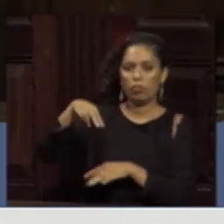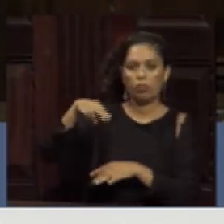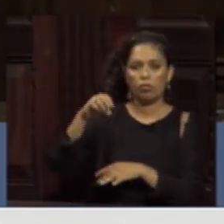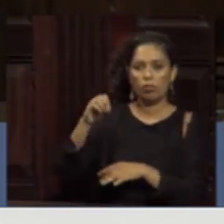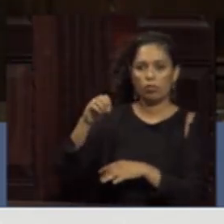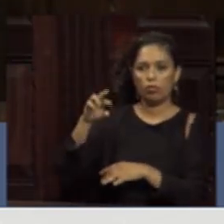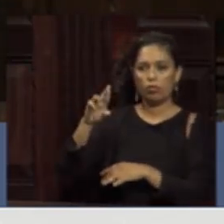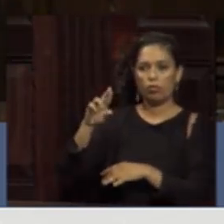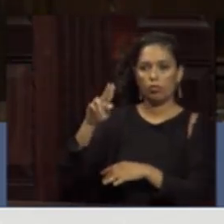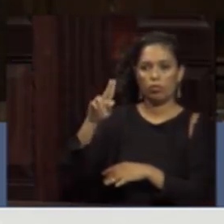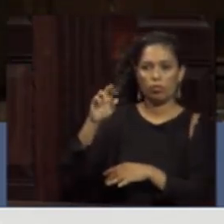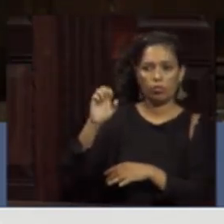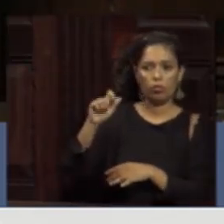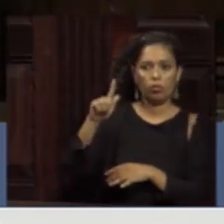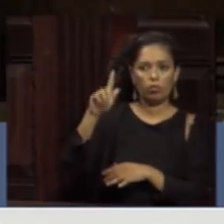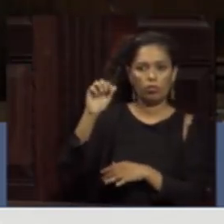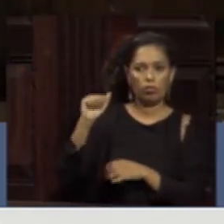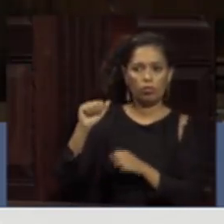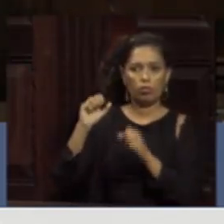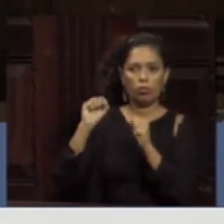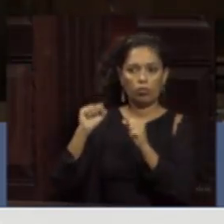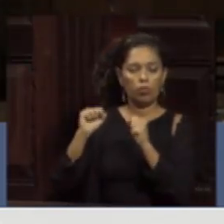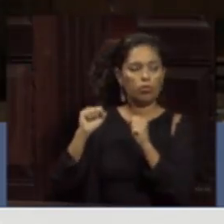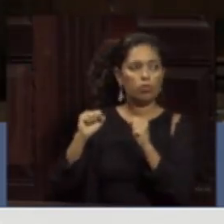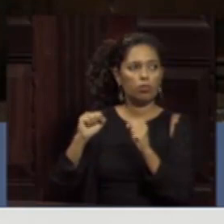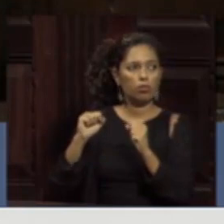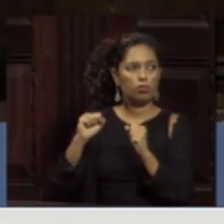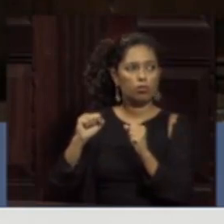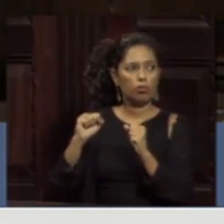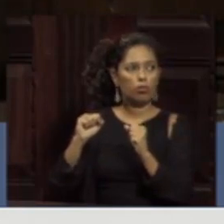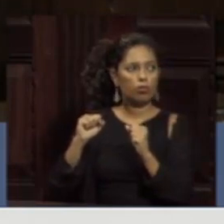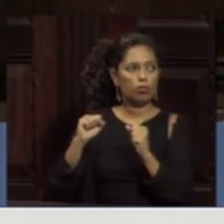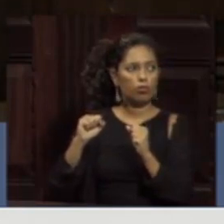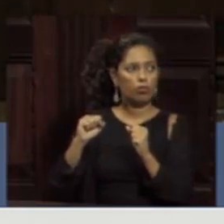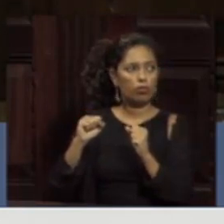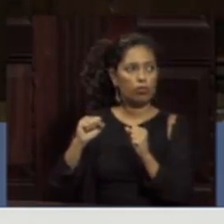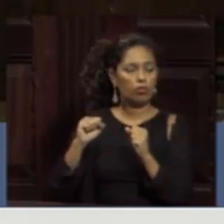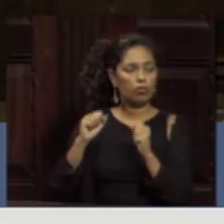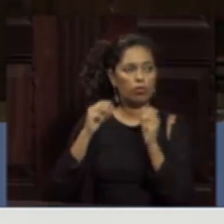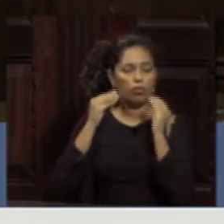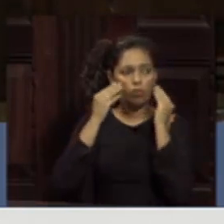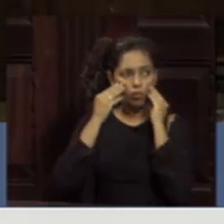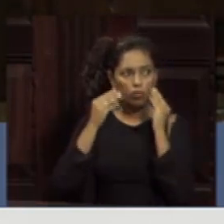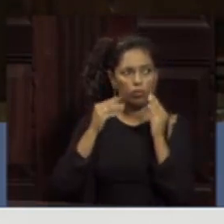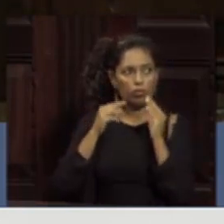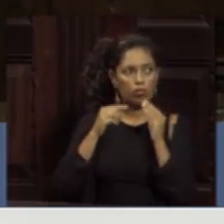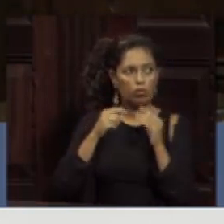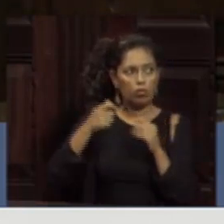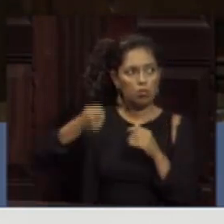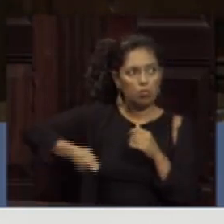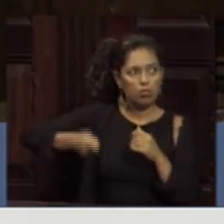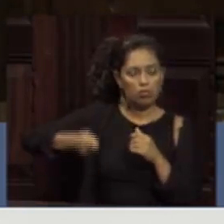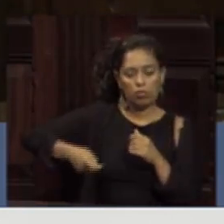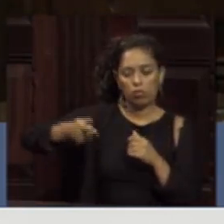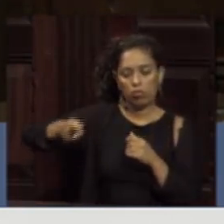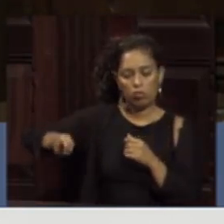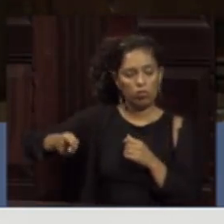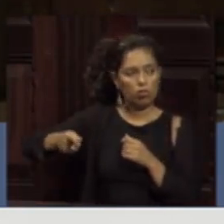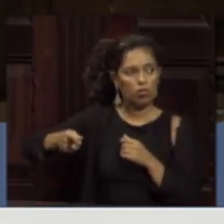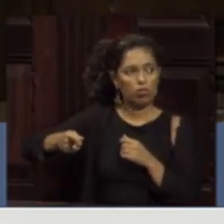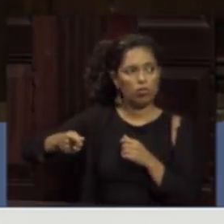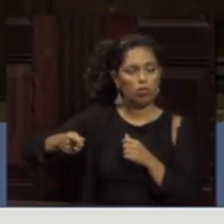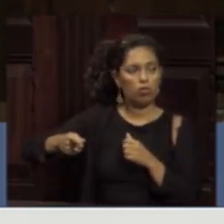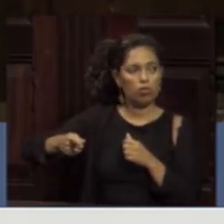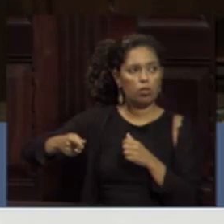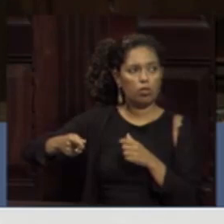norueguês, possa, mesmo de longe, exigir da empresa que ela restabeleça,